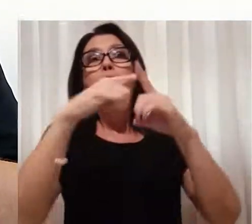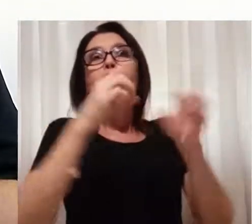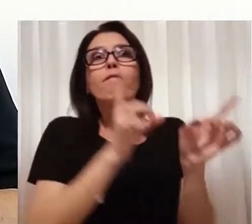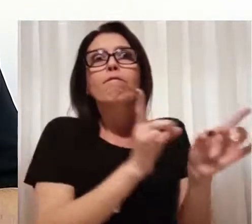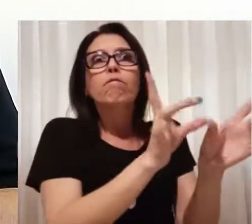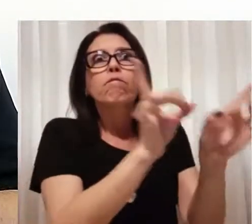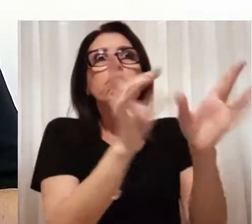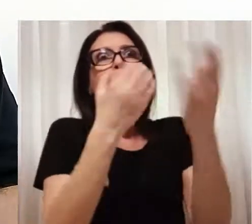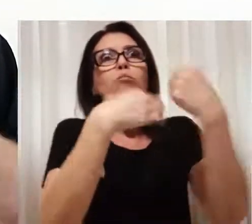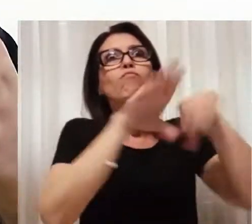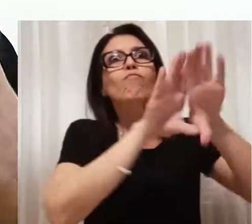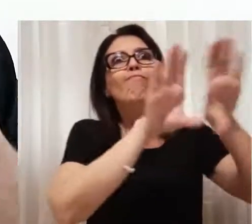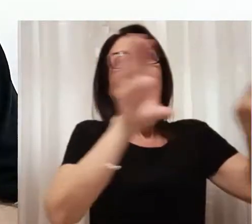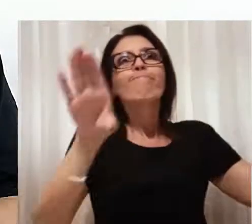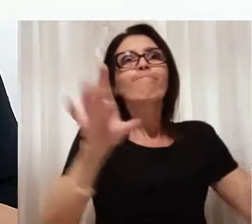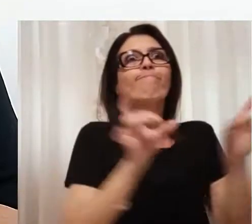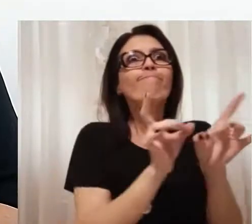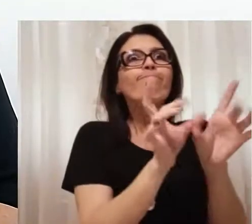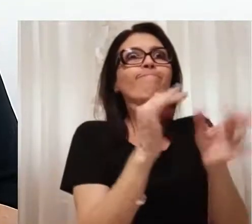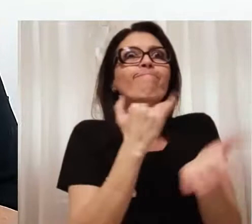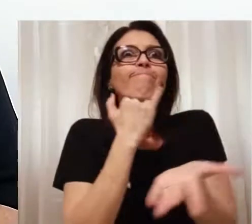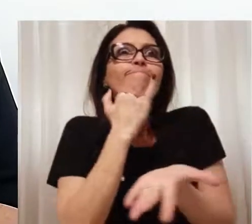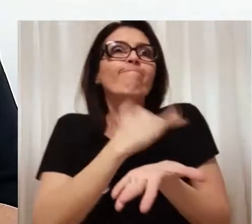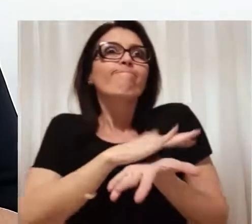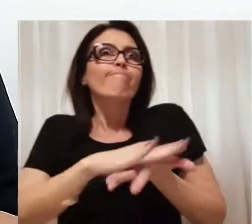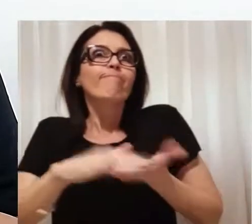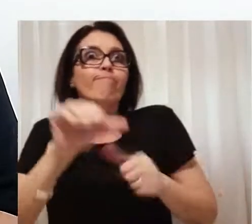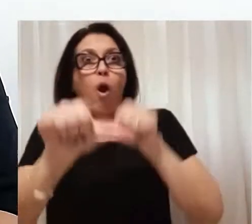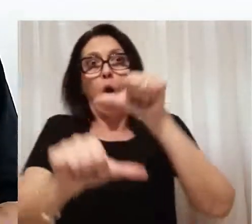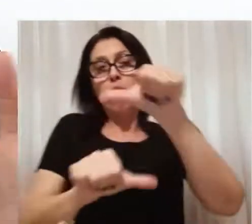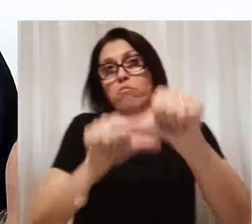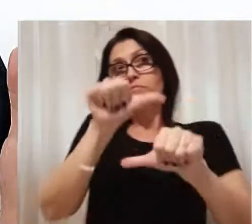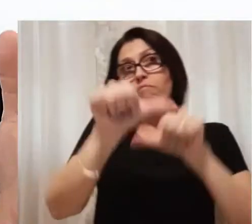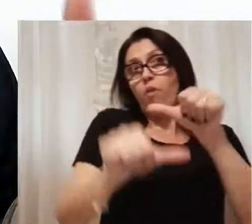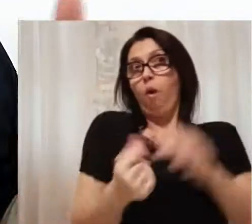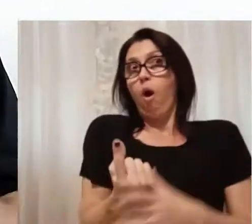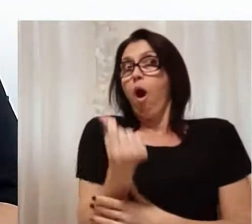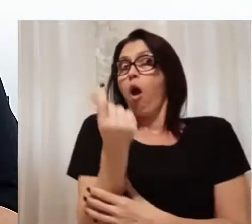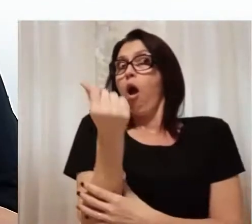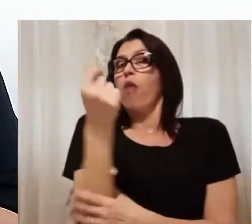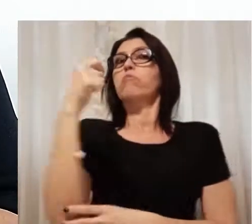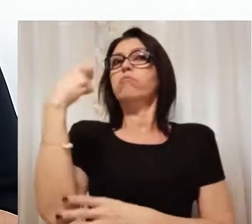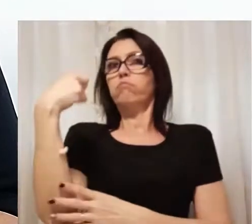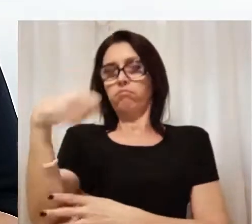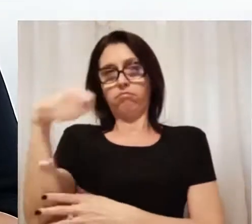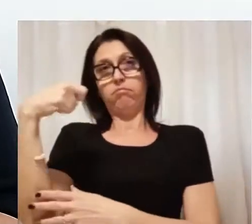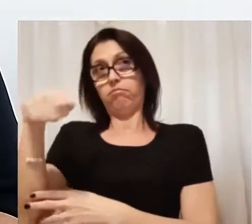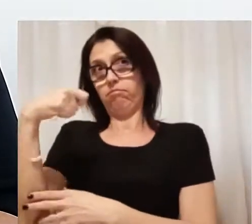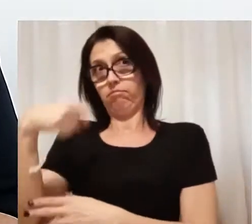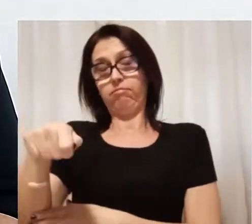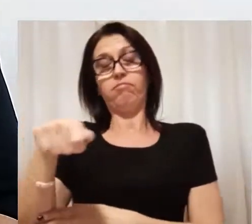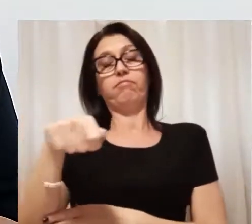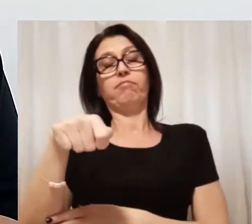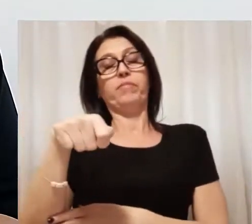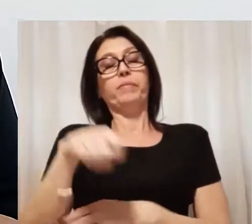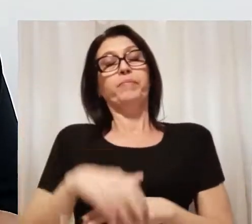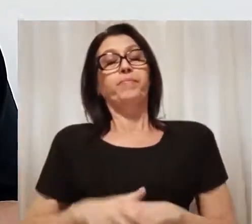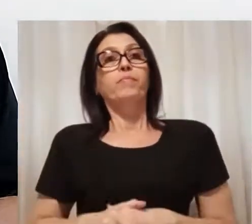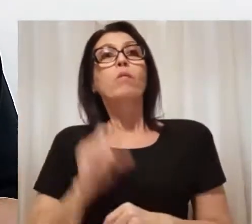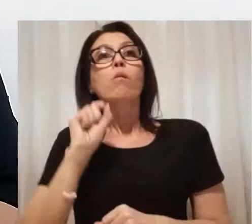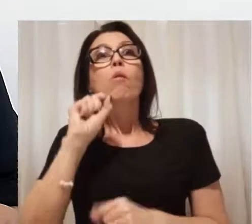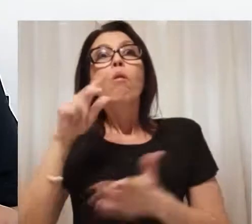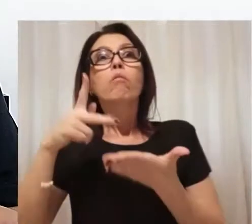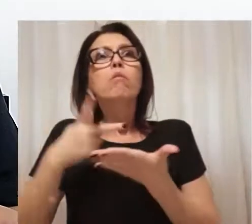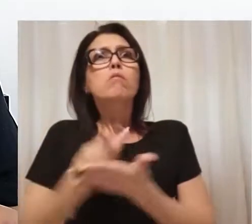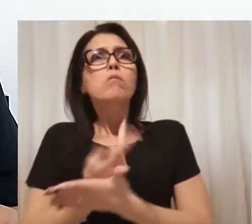começou a vender o céu, vender o perdão em troca do dinheiro que ela precisava. Assim,